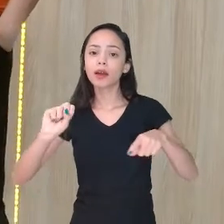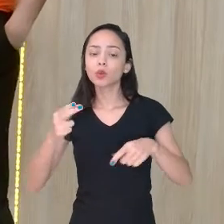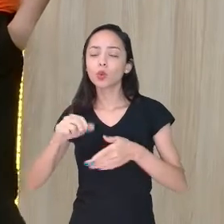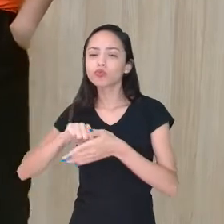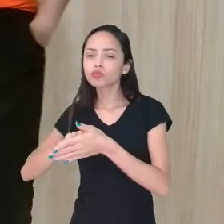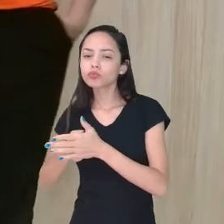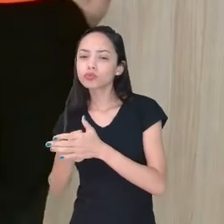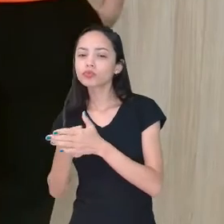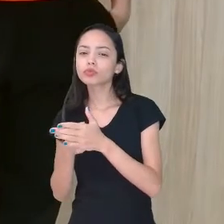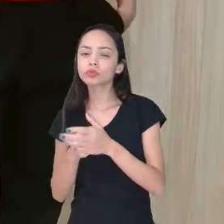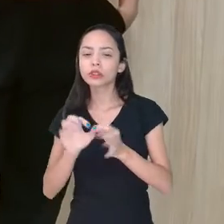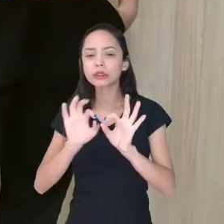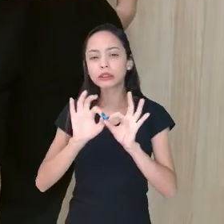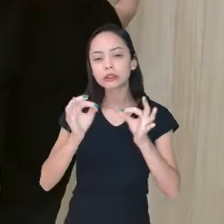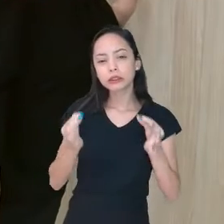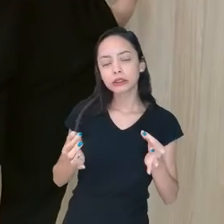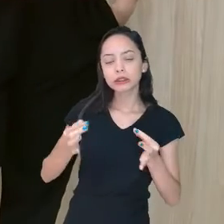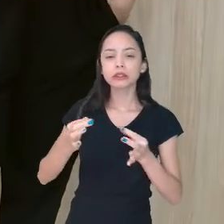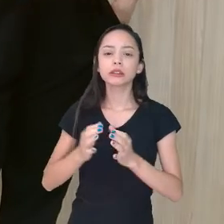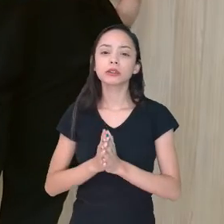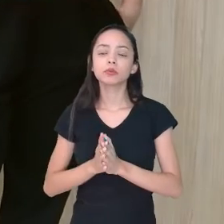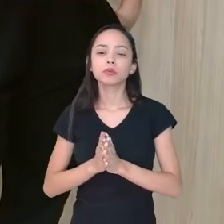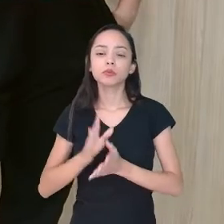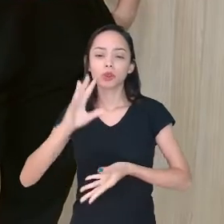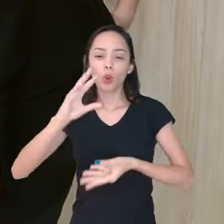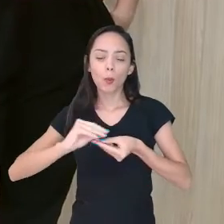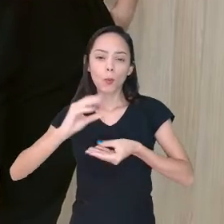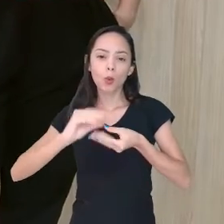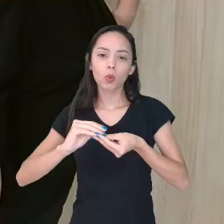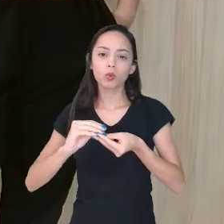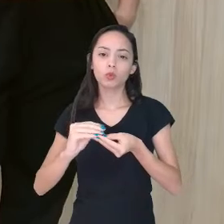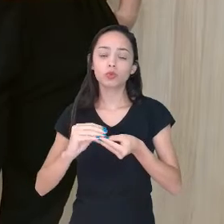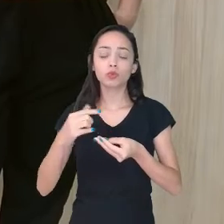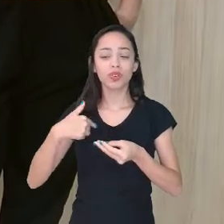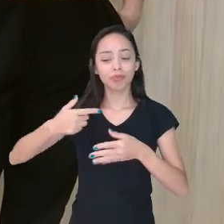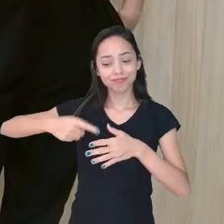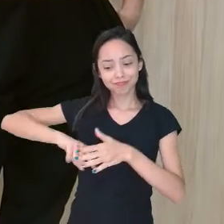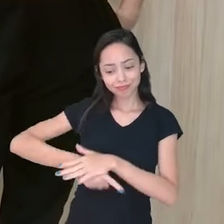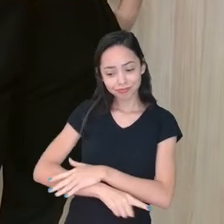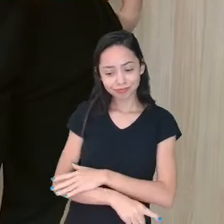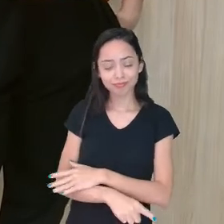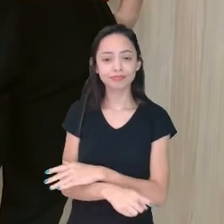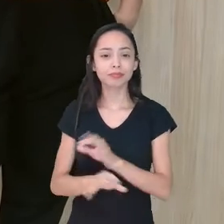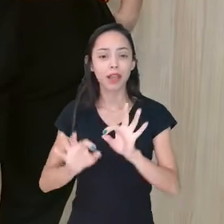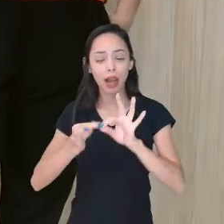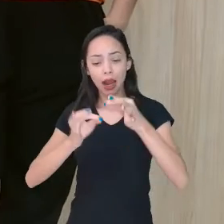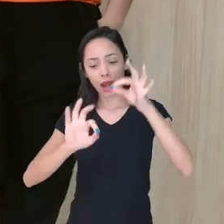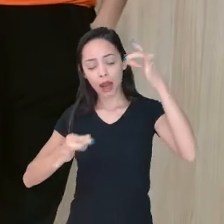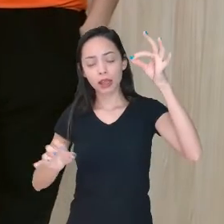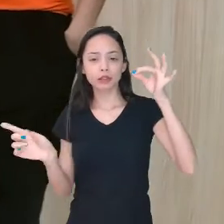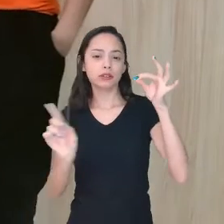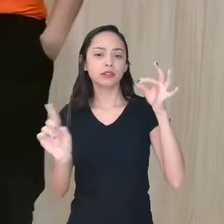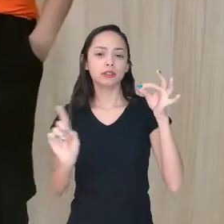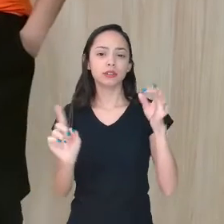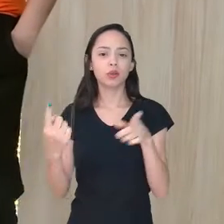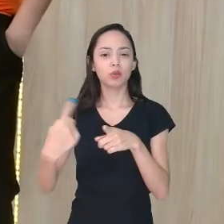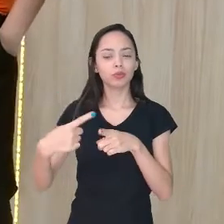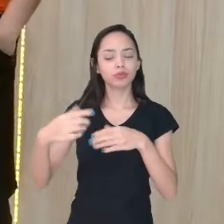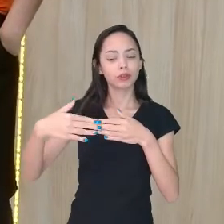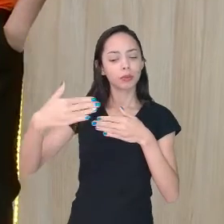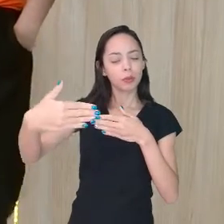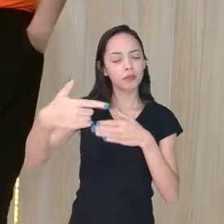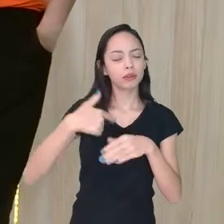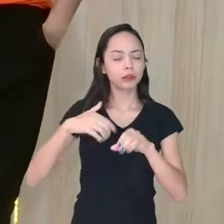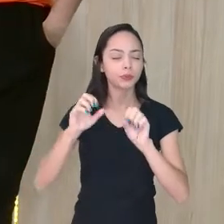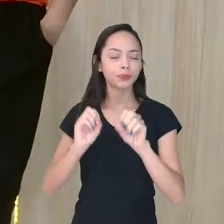ou compostos. Eu não vou me deter nessas, porque a gente precisaria de muitas aulas, assim, para a gente realmente trabalhar com calma.